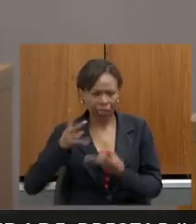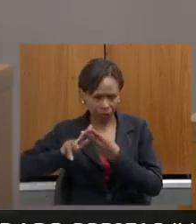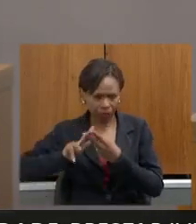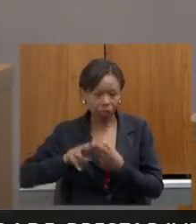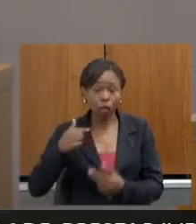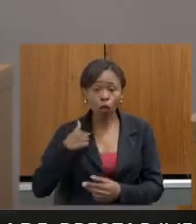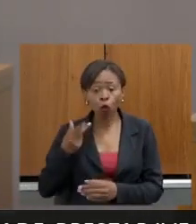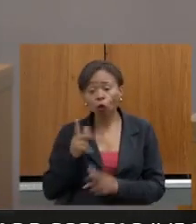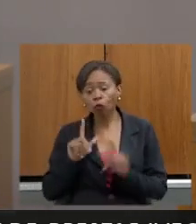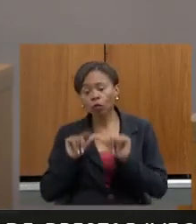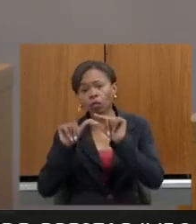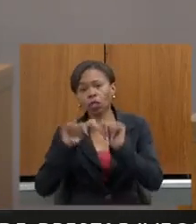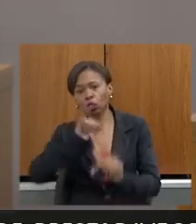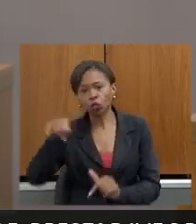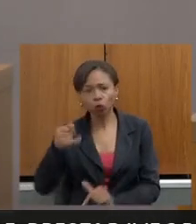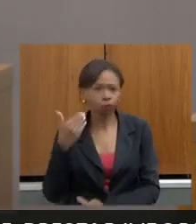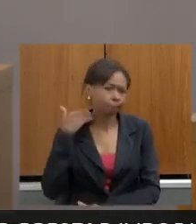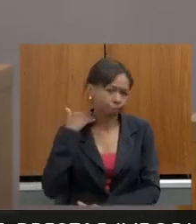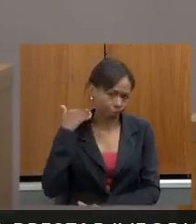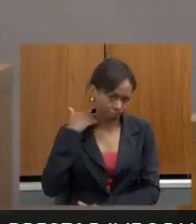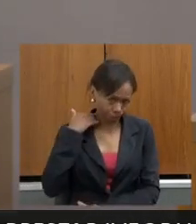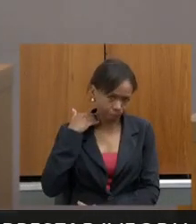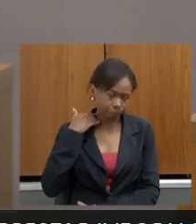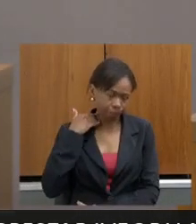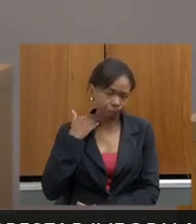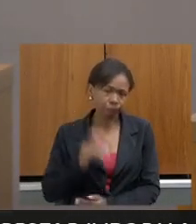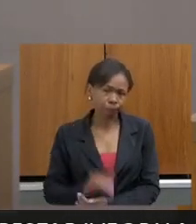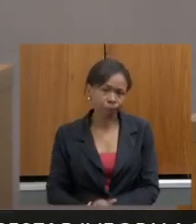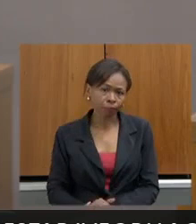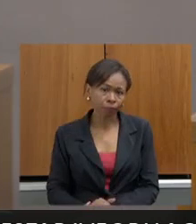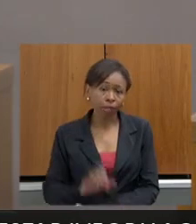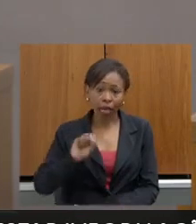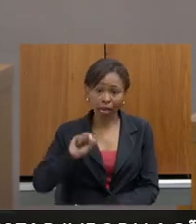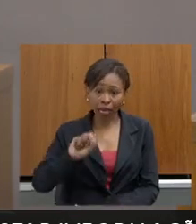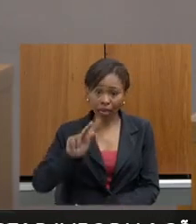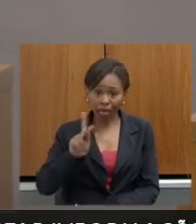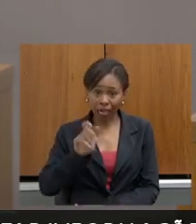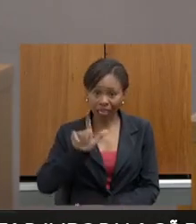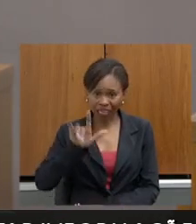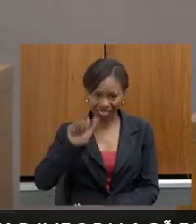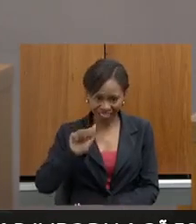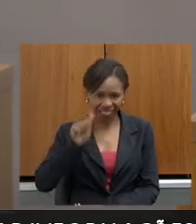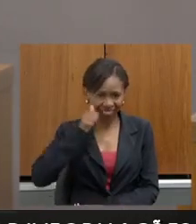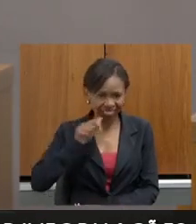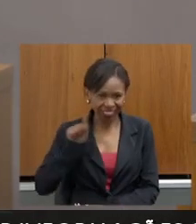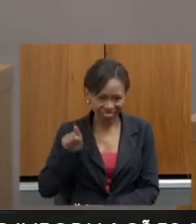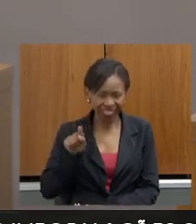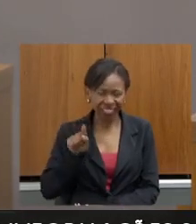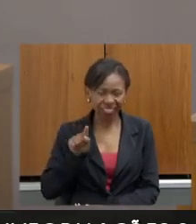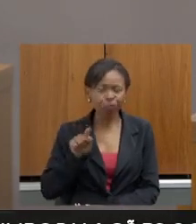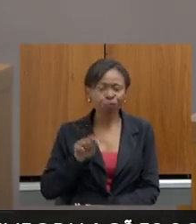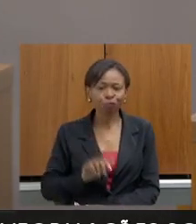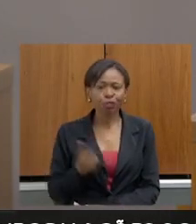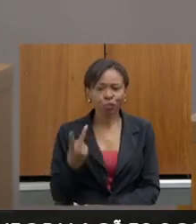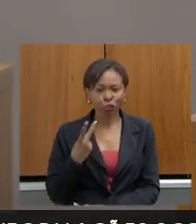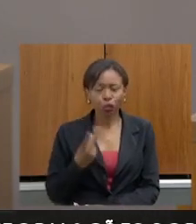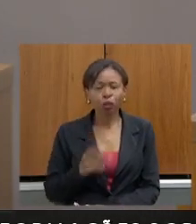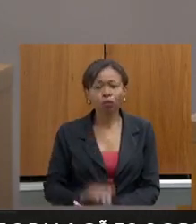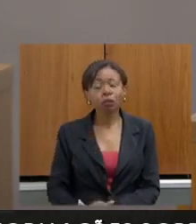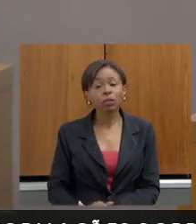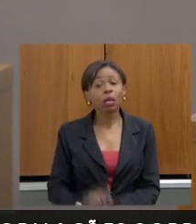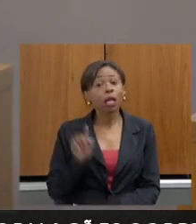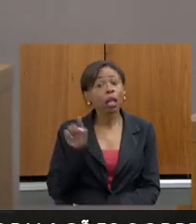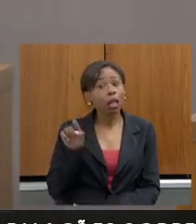fui a Juiz de Fora Da nossa colega Dra Sheila noventa porcento dos presos